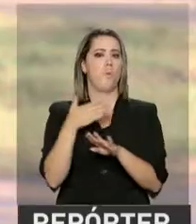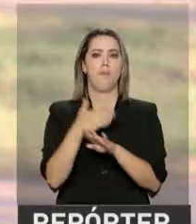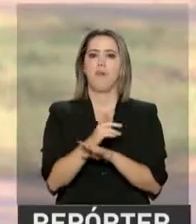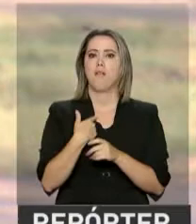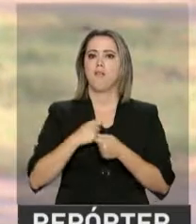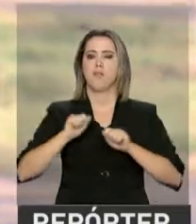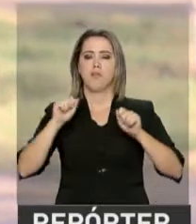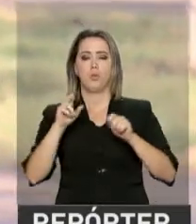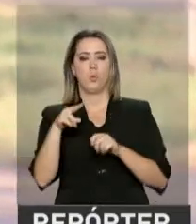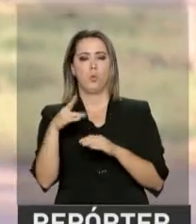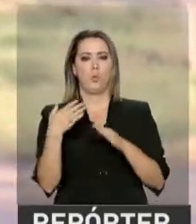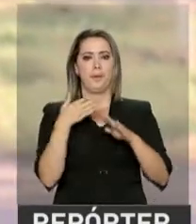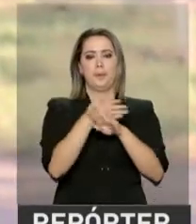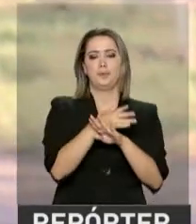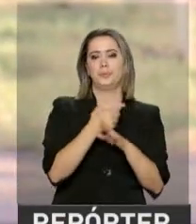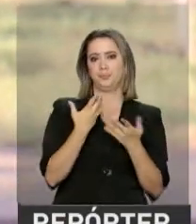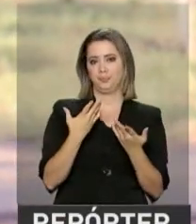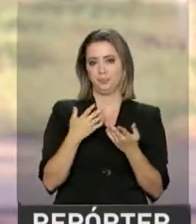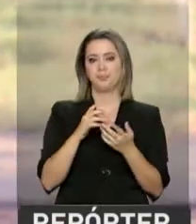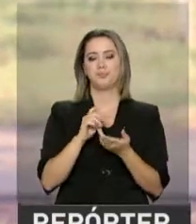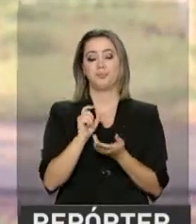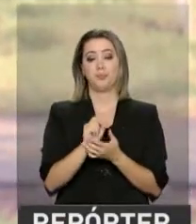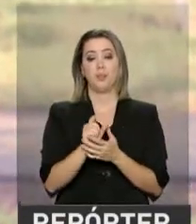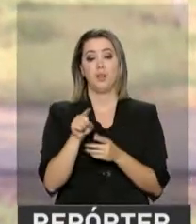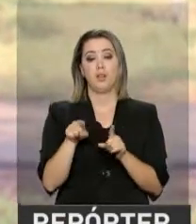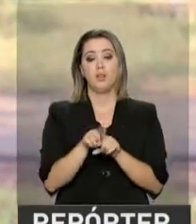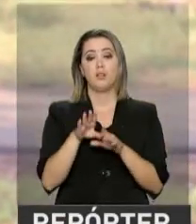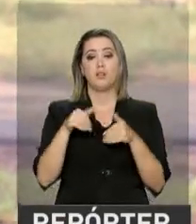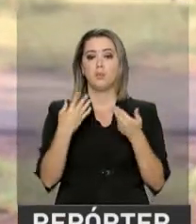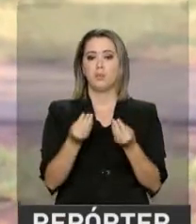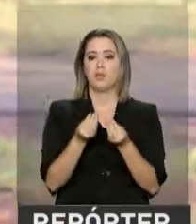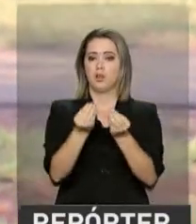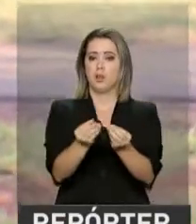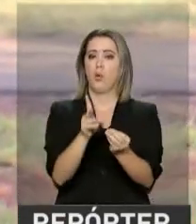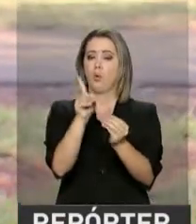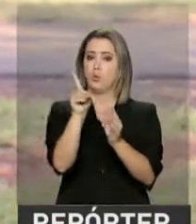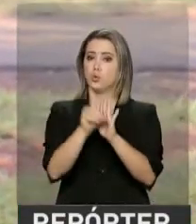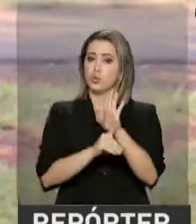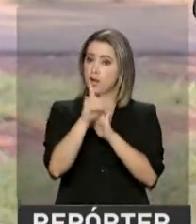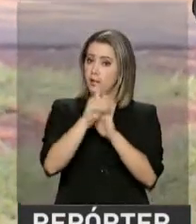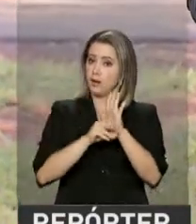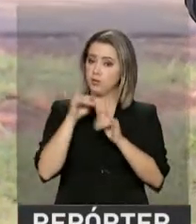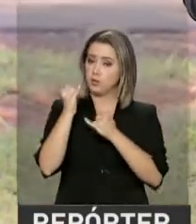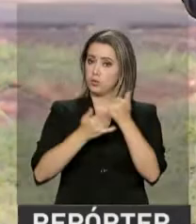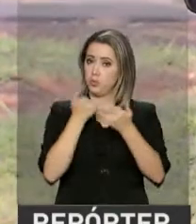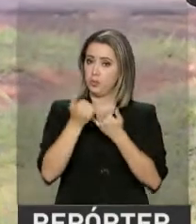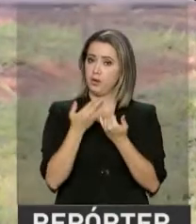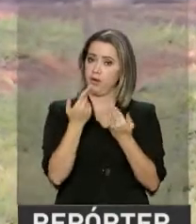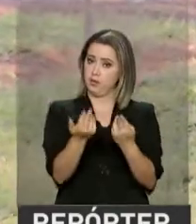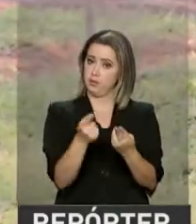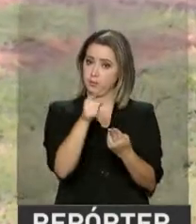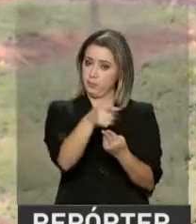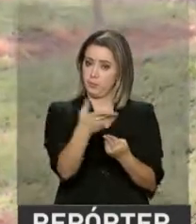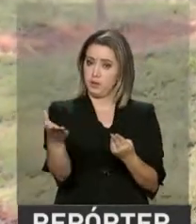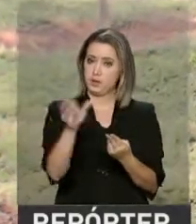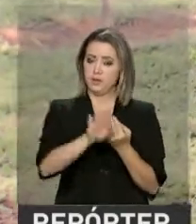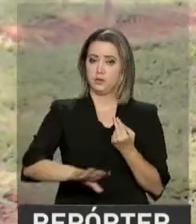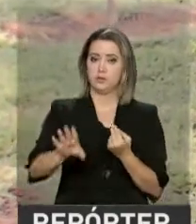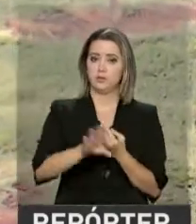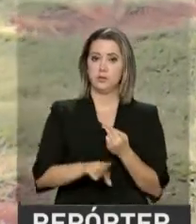e foi para garantir o direito de brincar de pessoas como filipe que o ministério dos direitos humanos